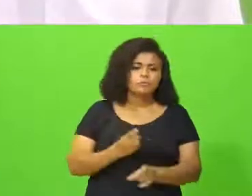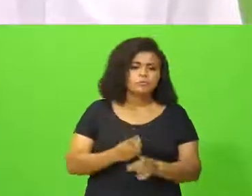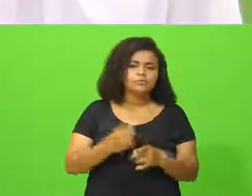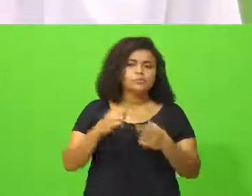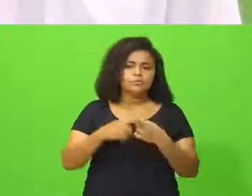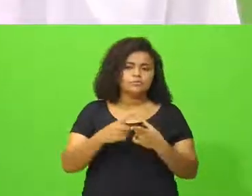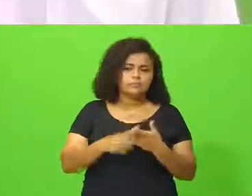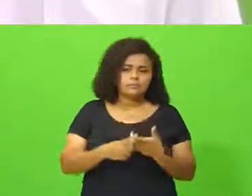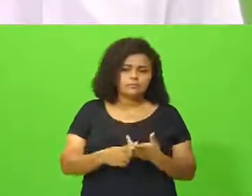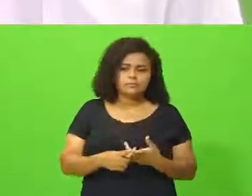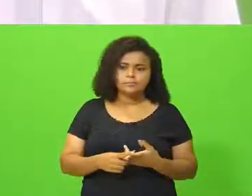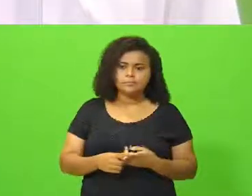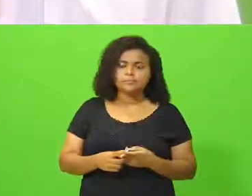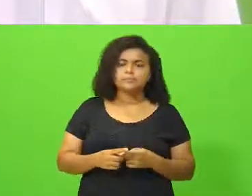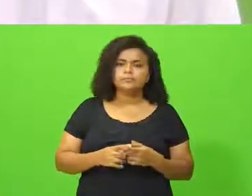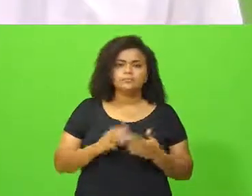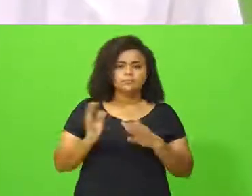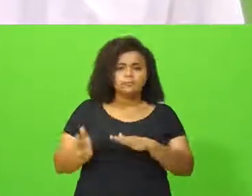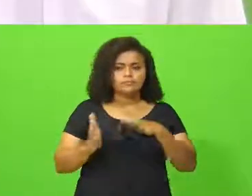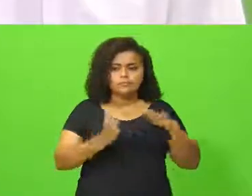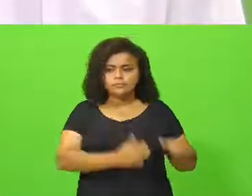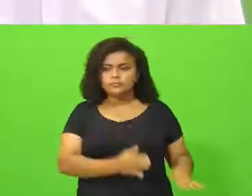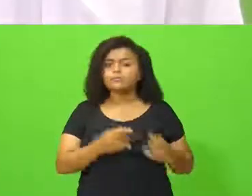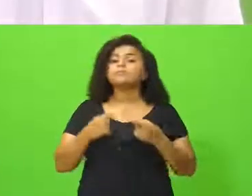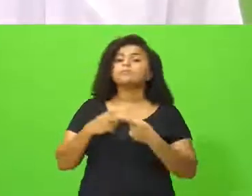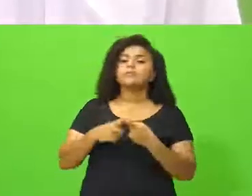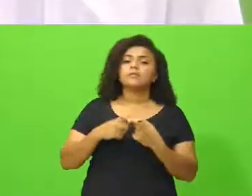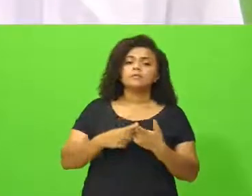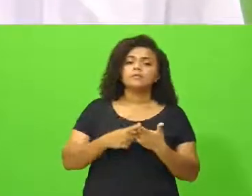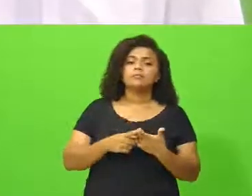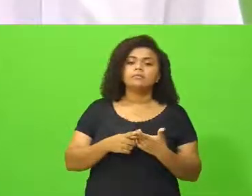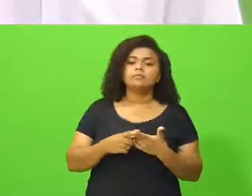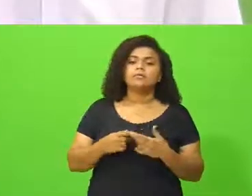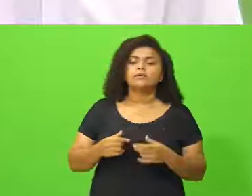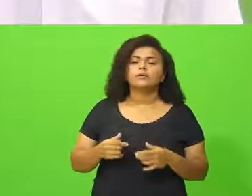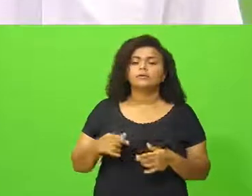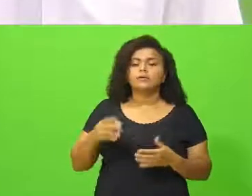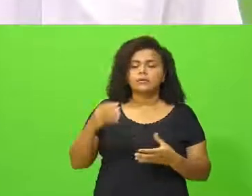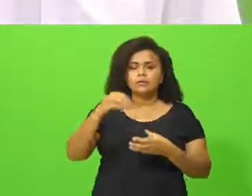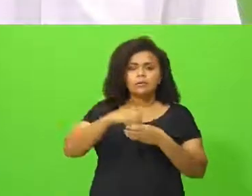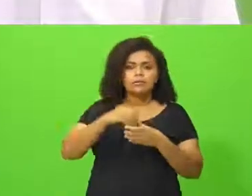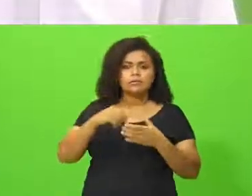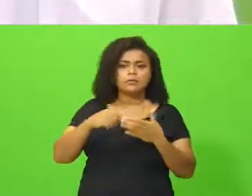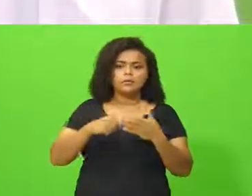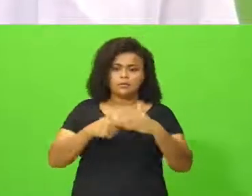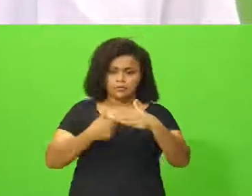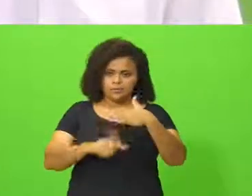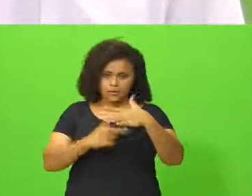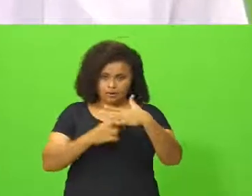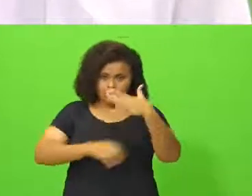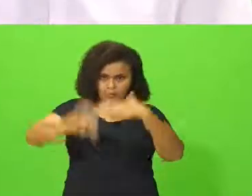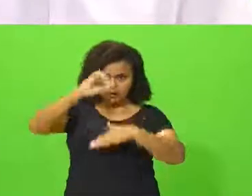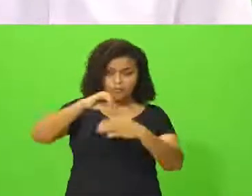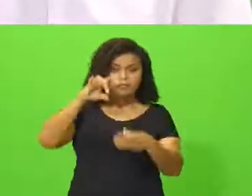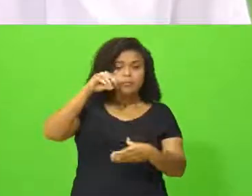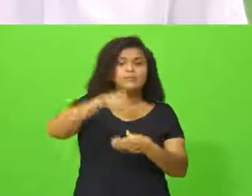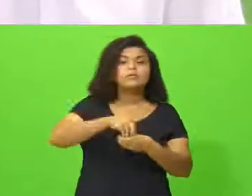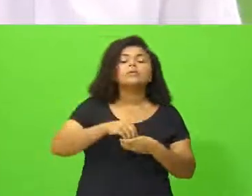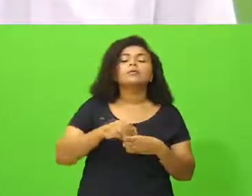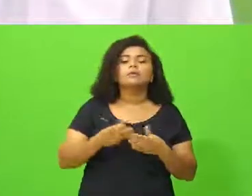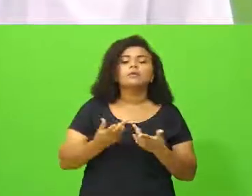essa degradação. No momento seguinte, a gente vai ter, dentro dessa Revolução Industrial, dentro dessa